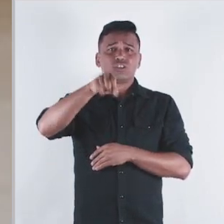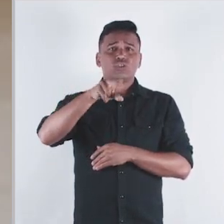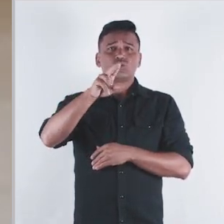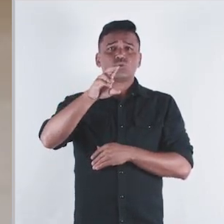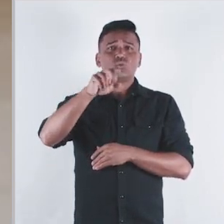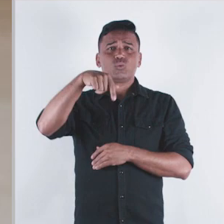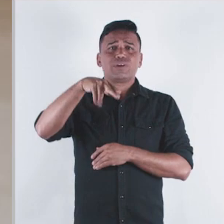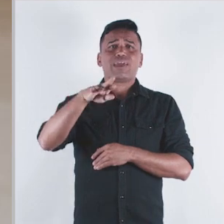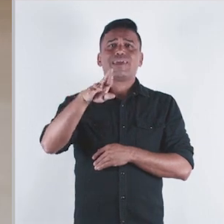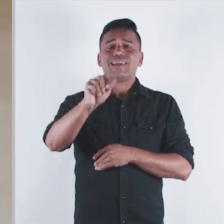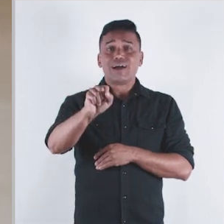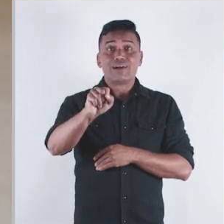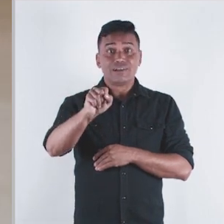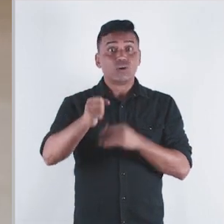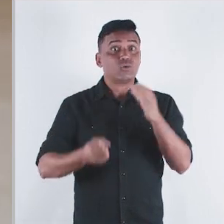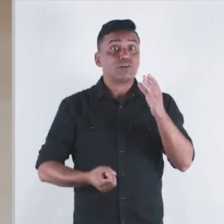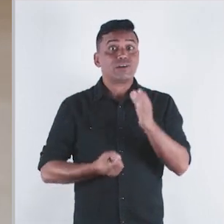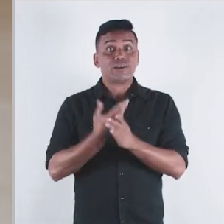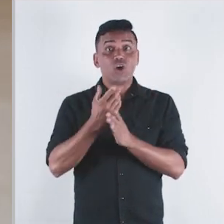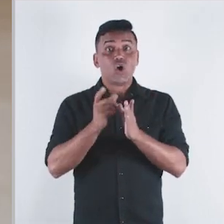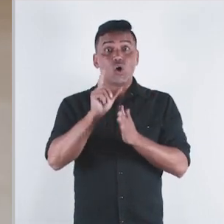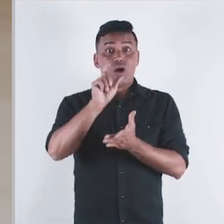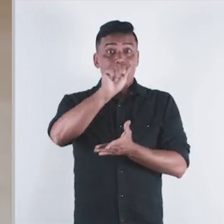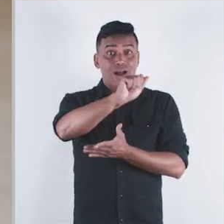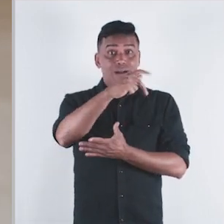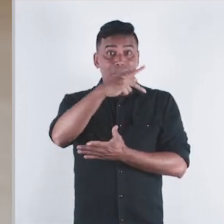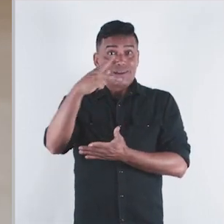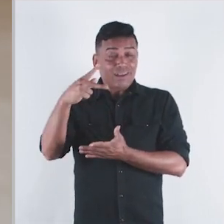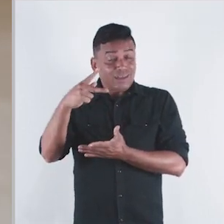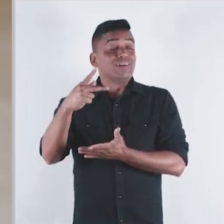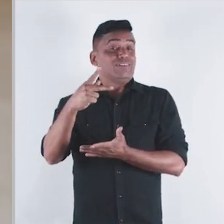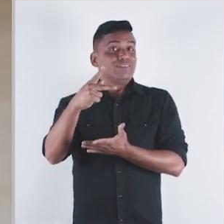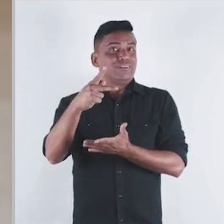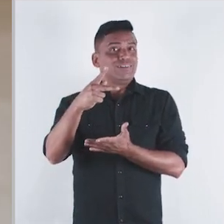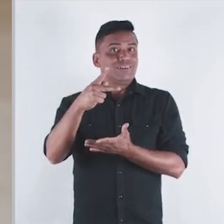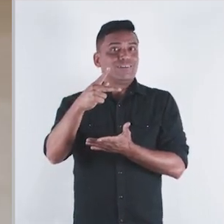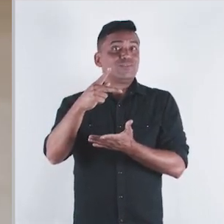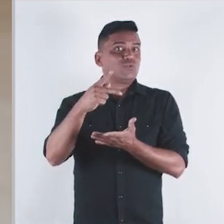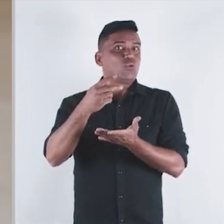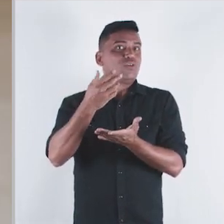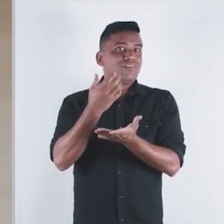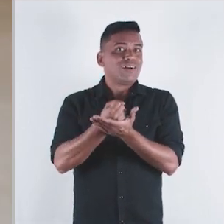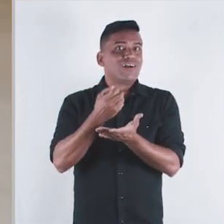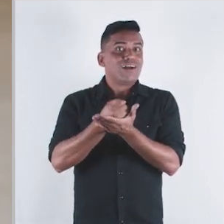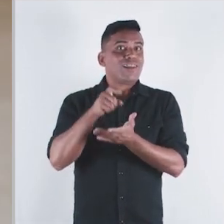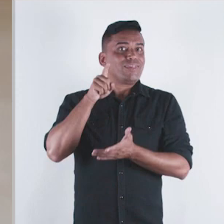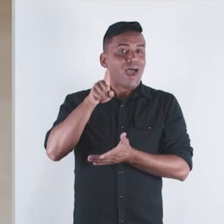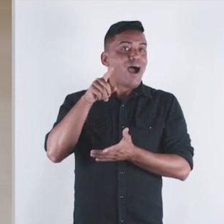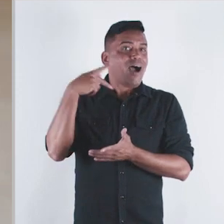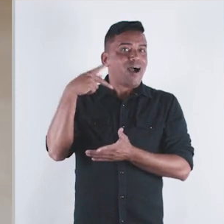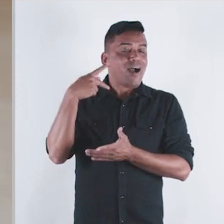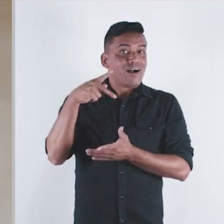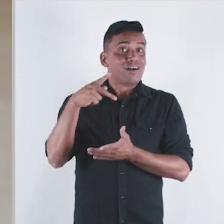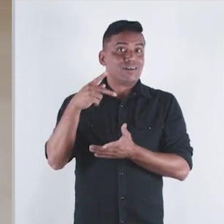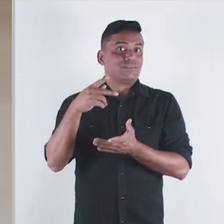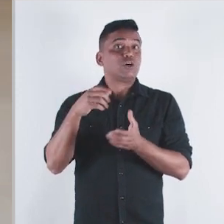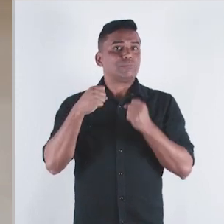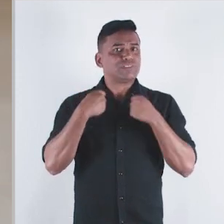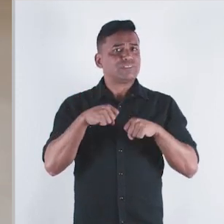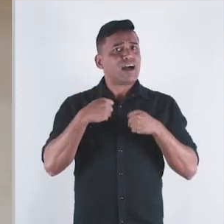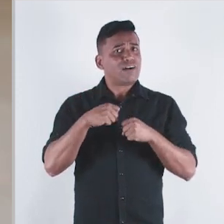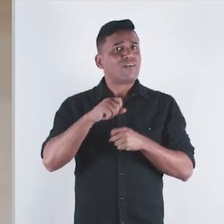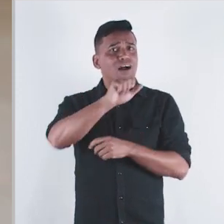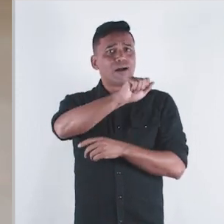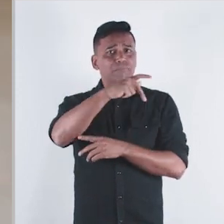Managana, que é importantíssimo em termos da história da literatura digital brasileira. Então, era necessário um software